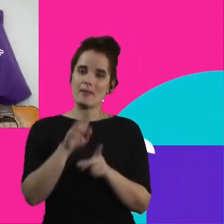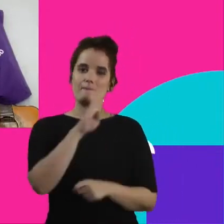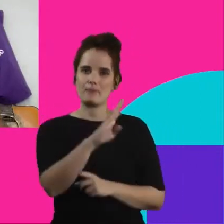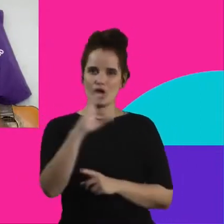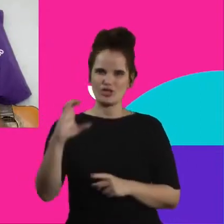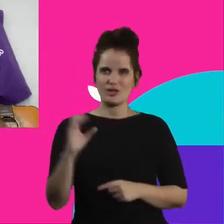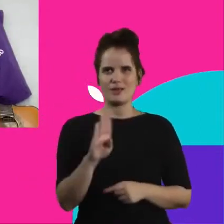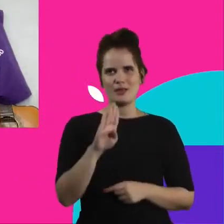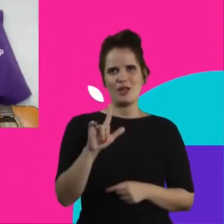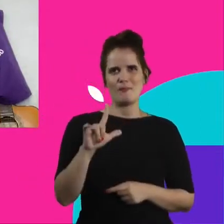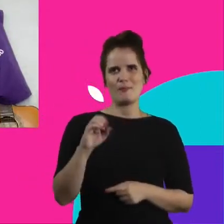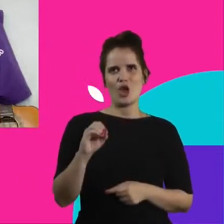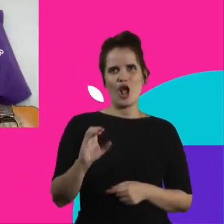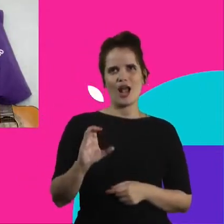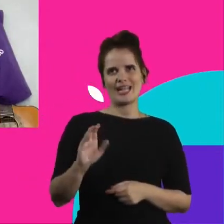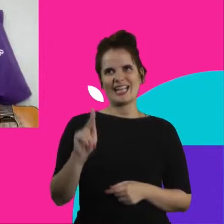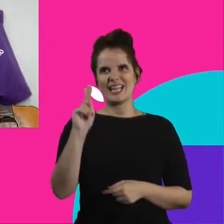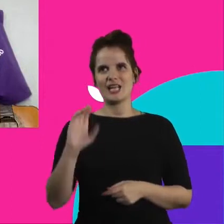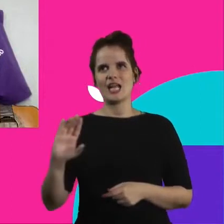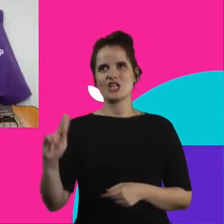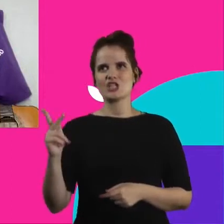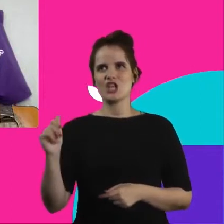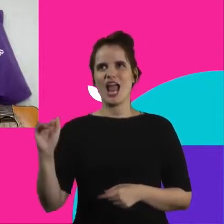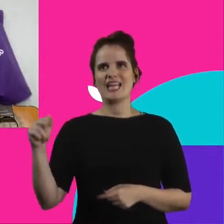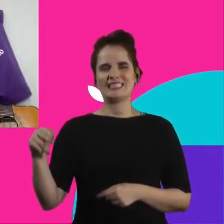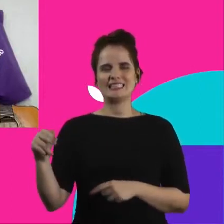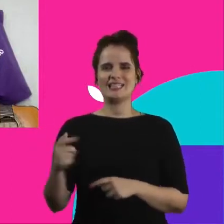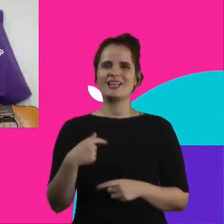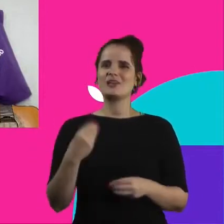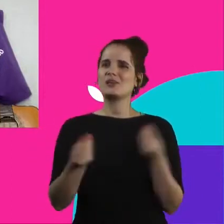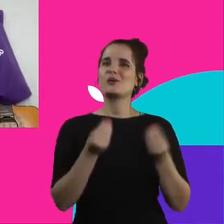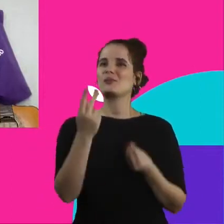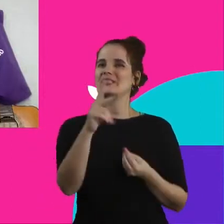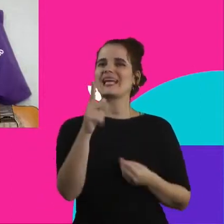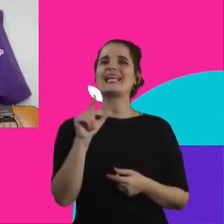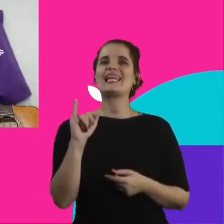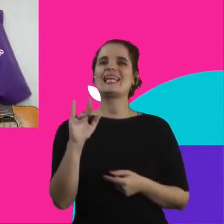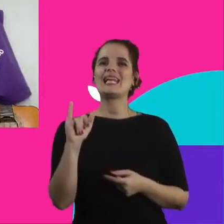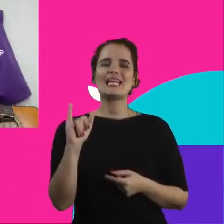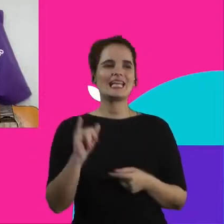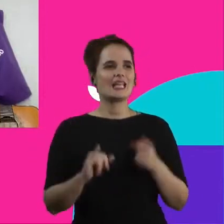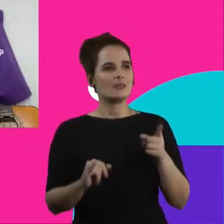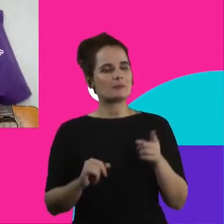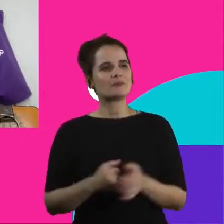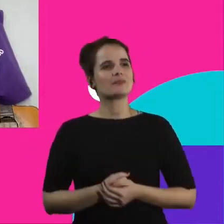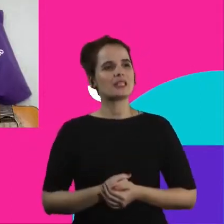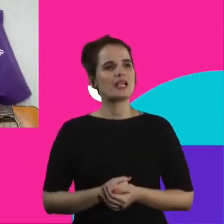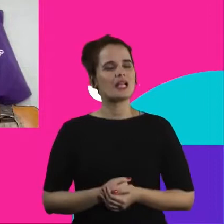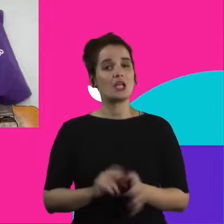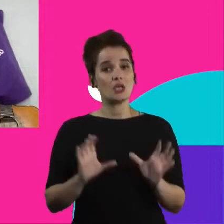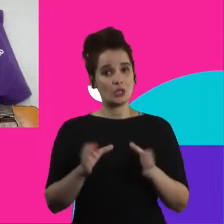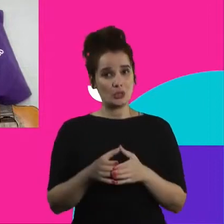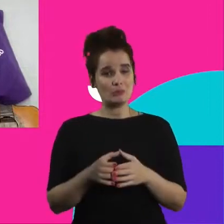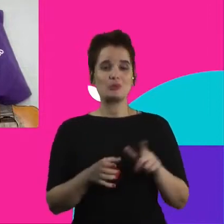uma palavra que a gente tem dificuldade até de pronunciar, né? Então, Lili, para o público que está aqui conosco, eu sei que você